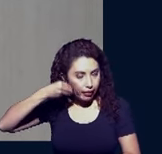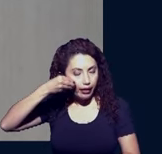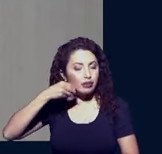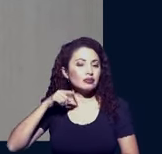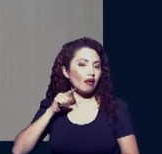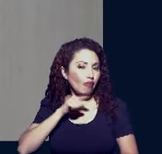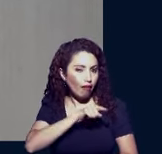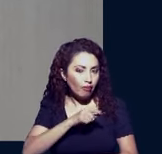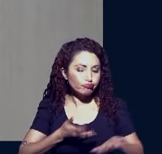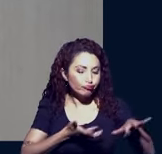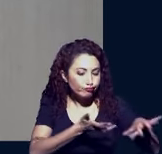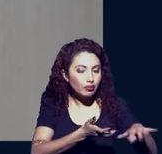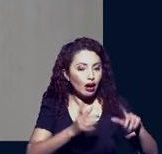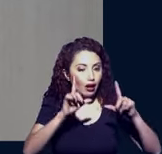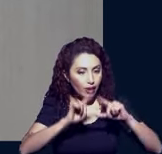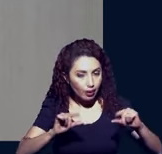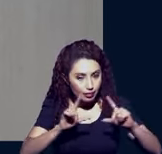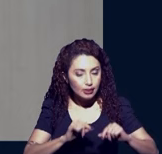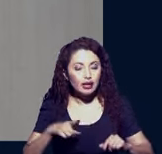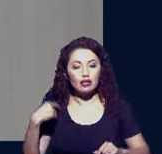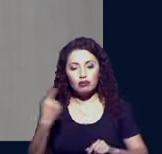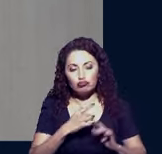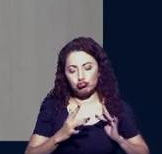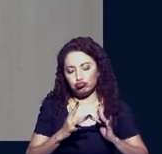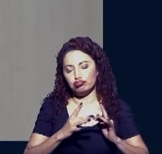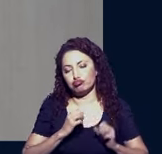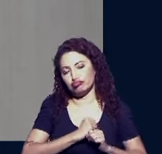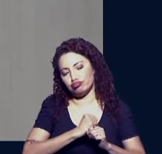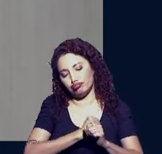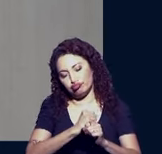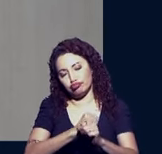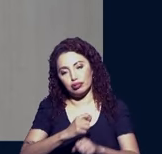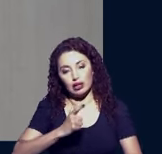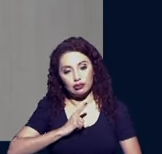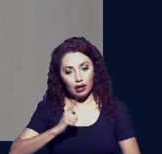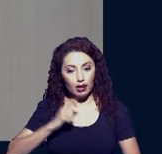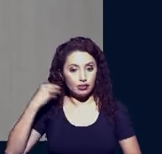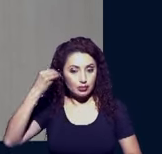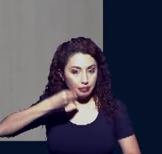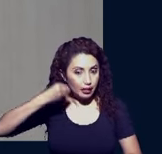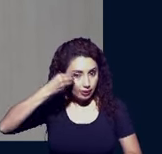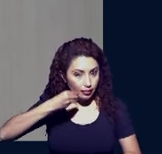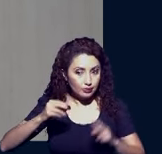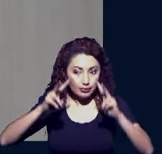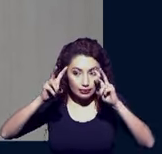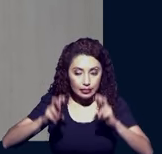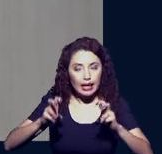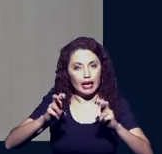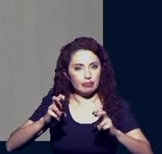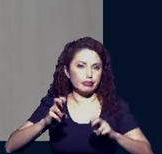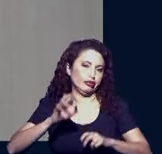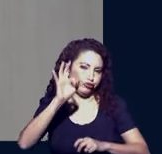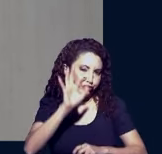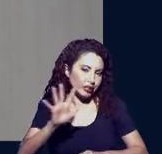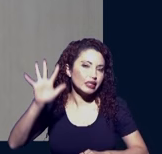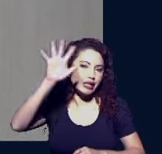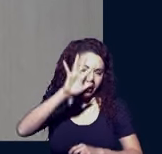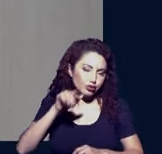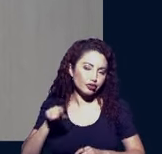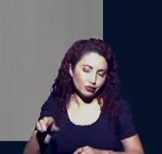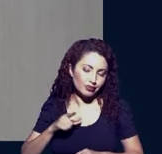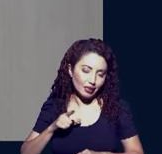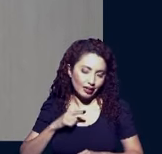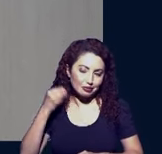eh convivemos tanto tempo e o senhor tem muita experiência em temas federativos também agora o congresso